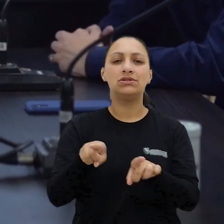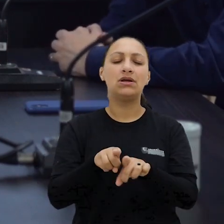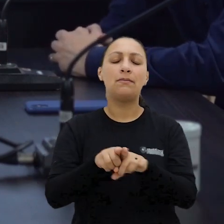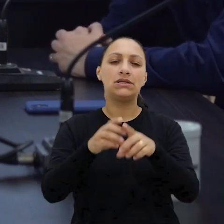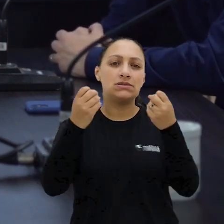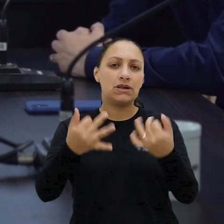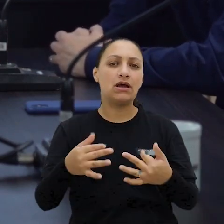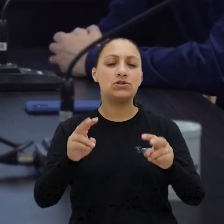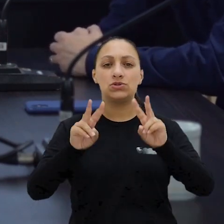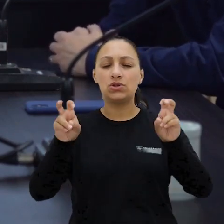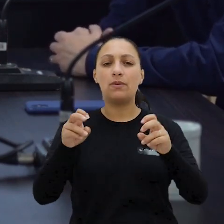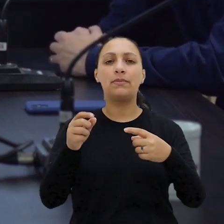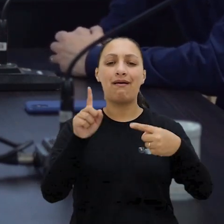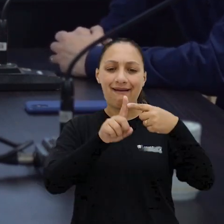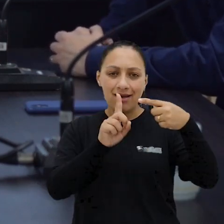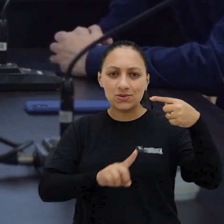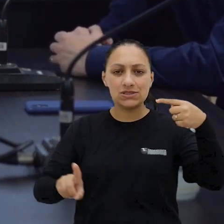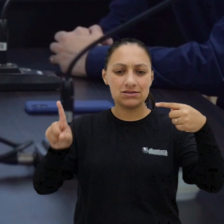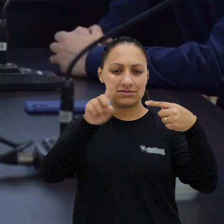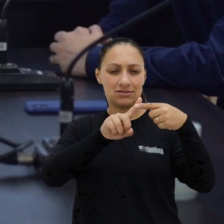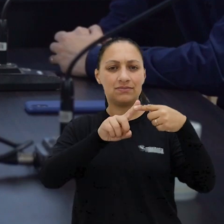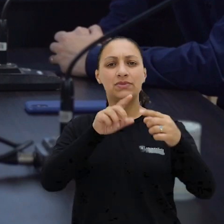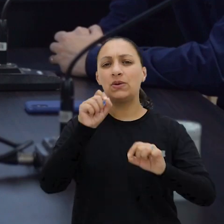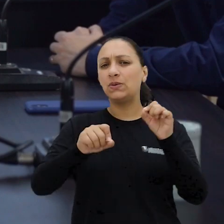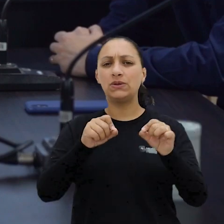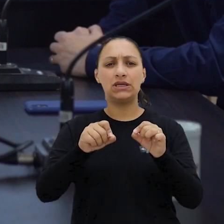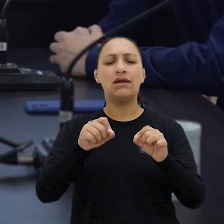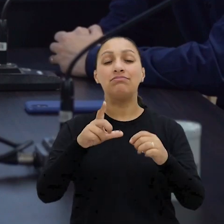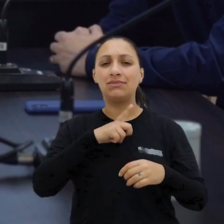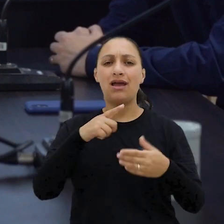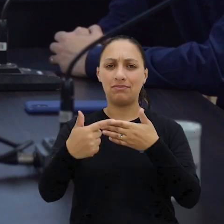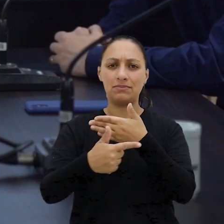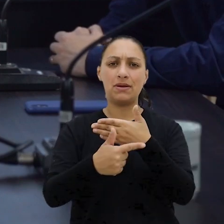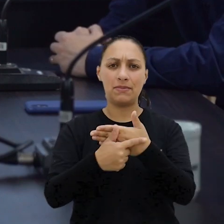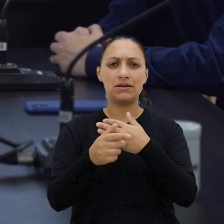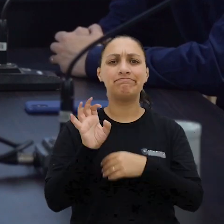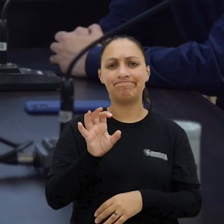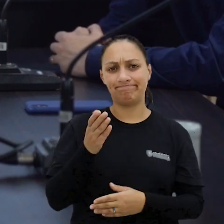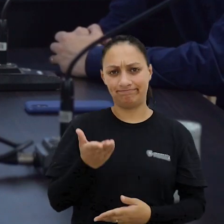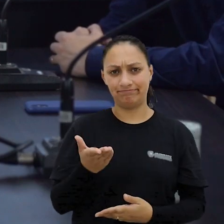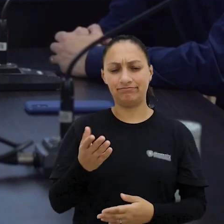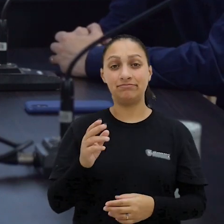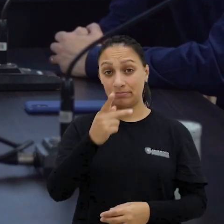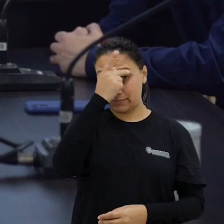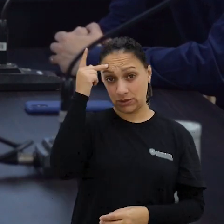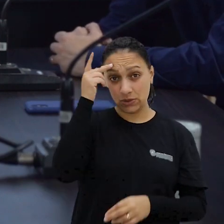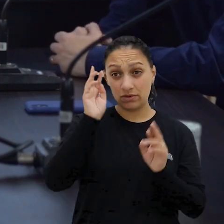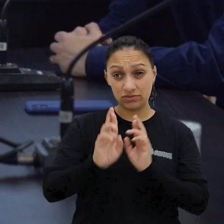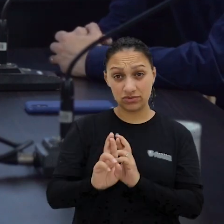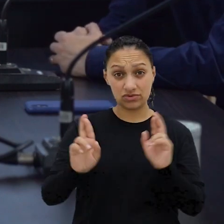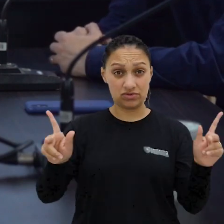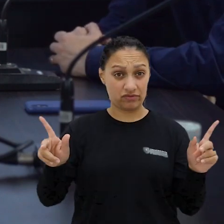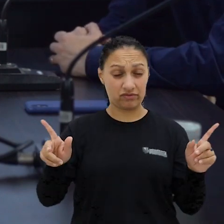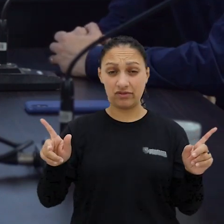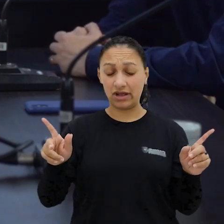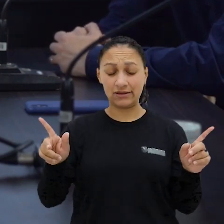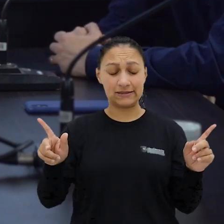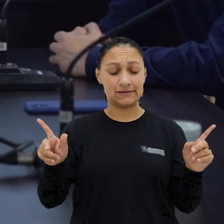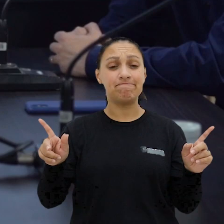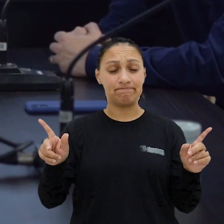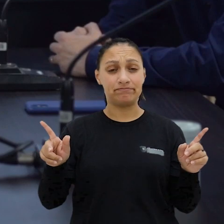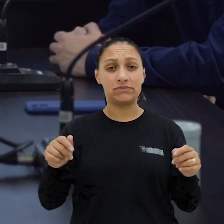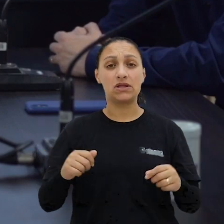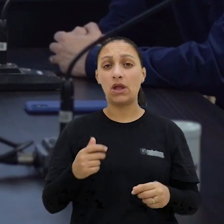a conversa para ecossistema, né? Porque ecossistema, ele tem esse papel, né? São pessoas diferentes, de áreas